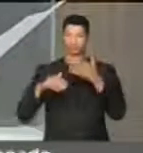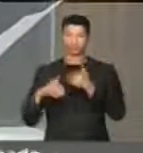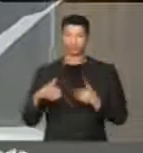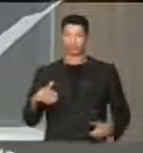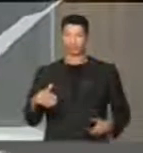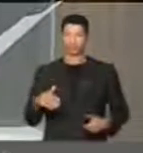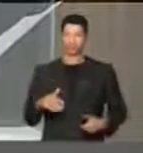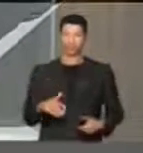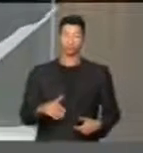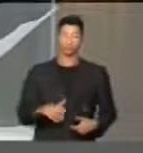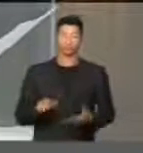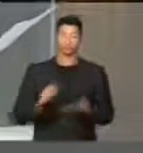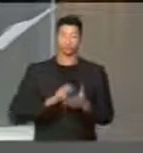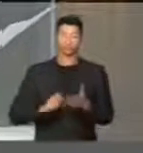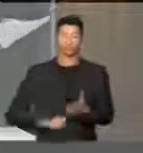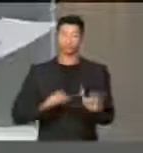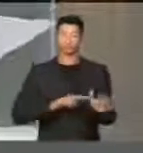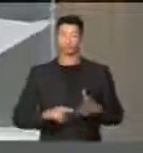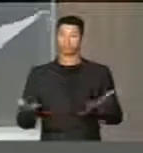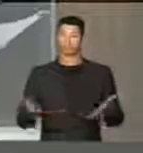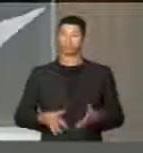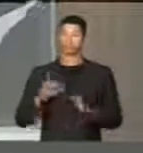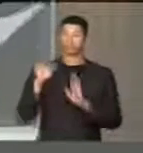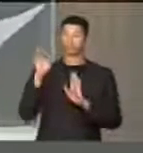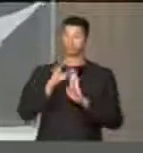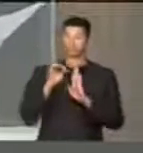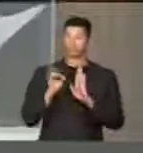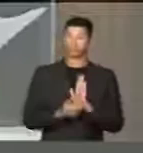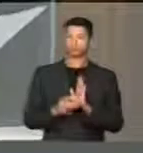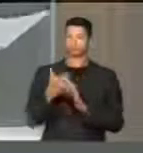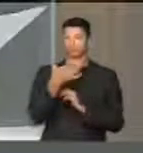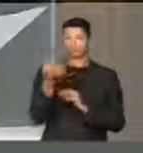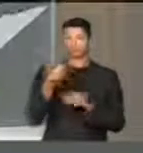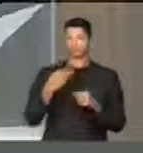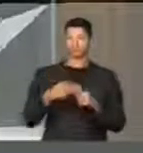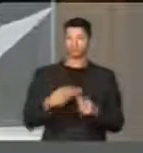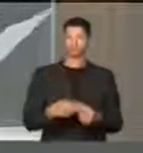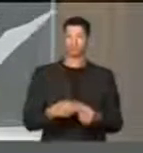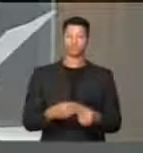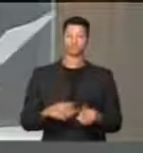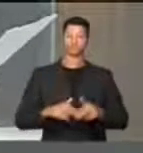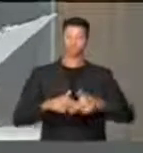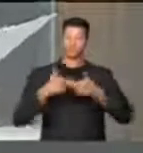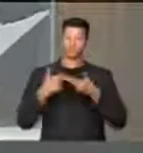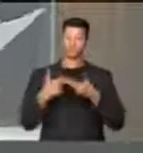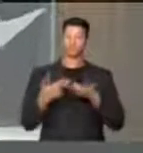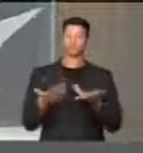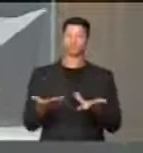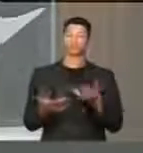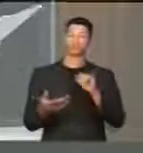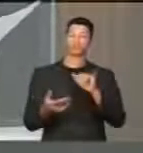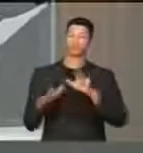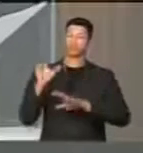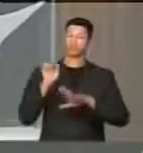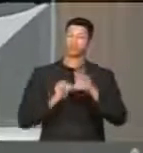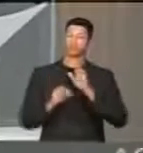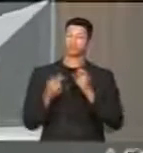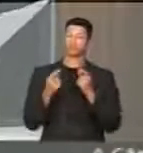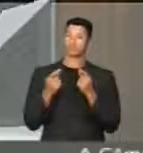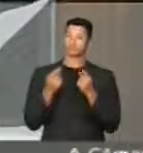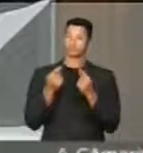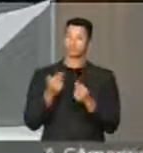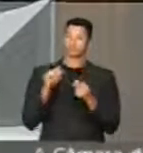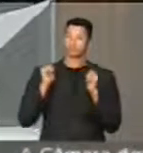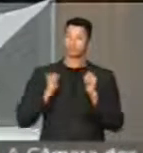governador assinou ainda essa semana mais um decreto de 26 municípios. A partir daí, se busca recursos